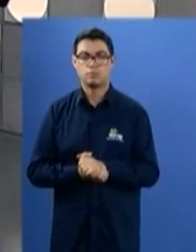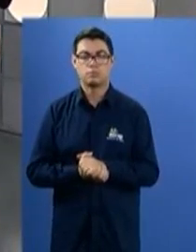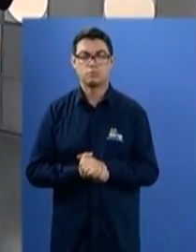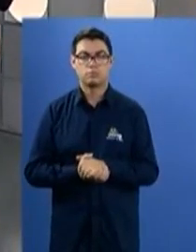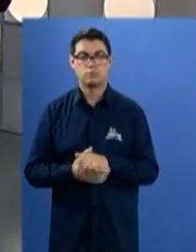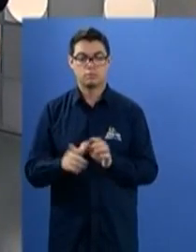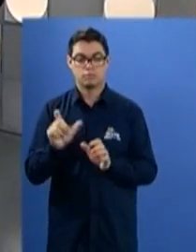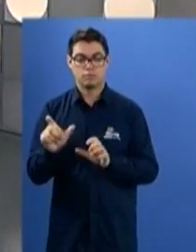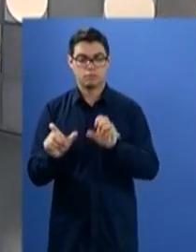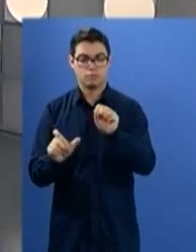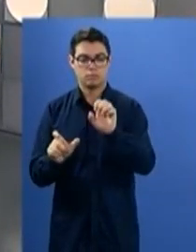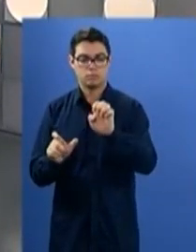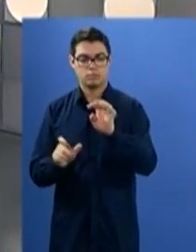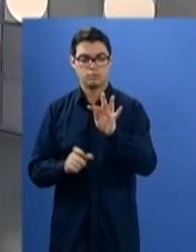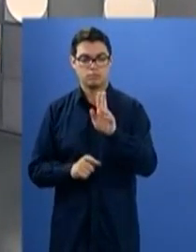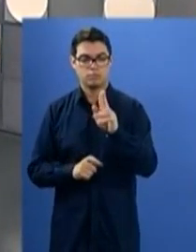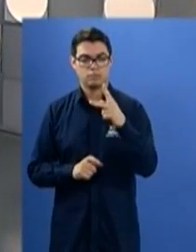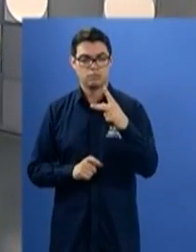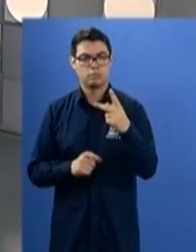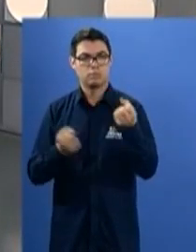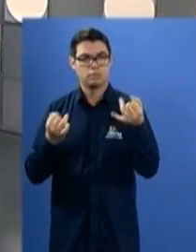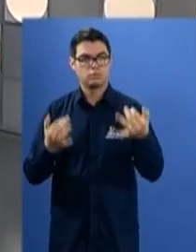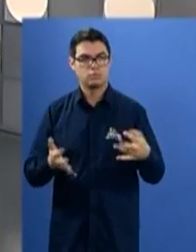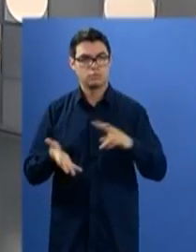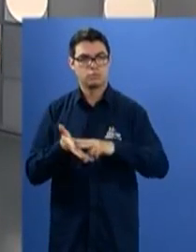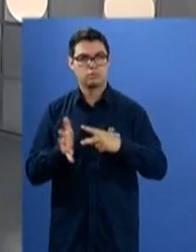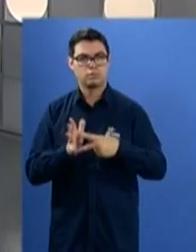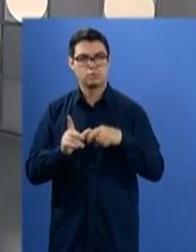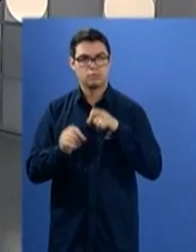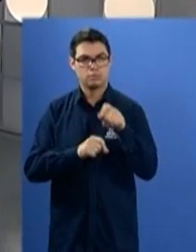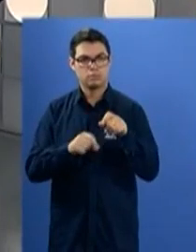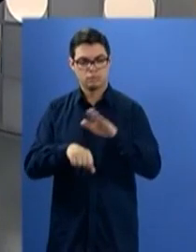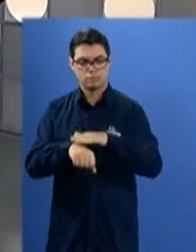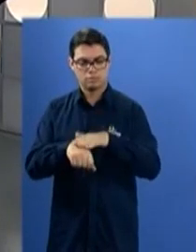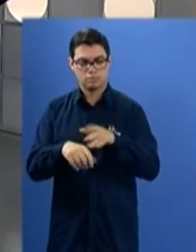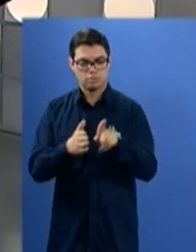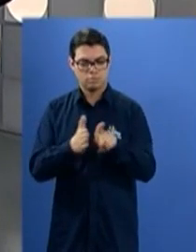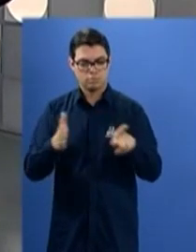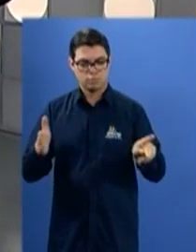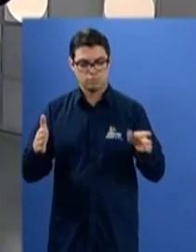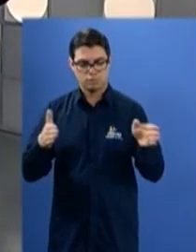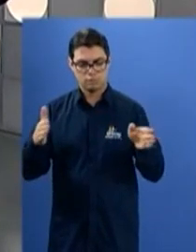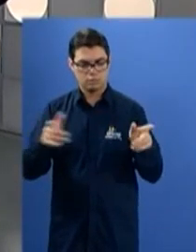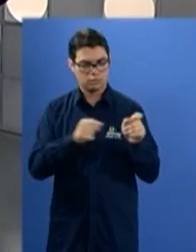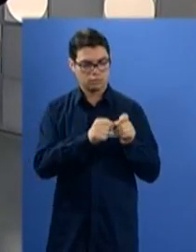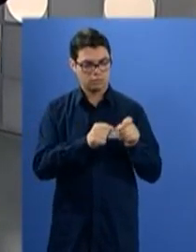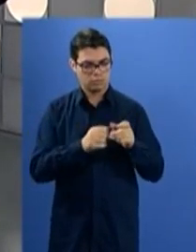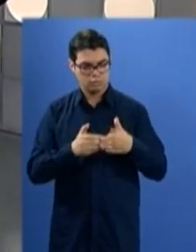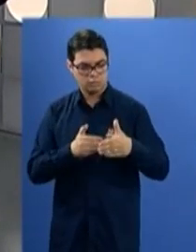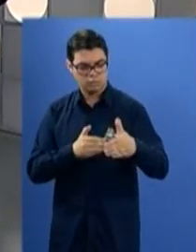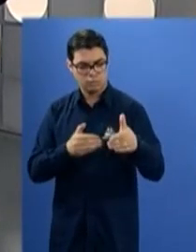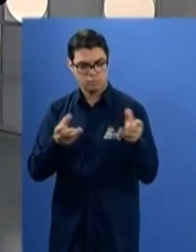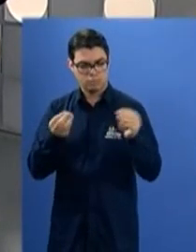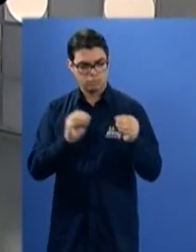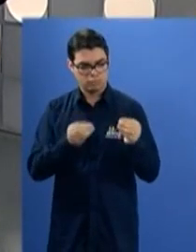O setup, então, ele vai preparar a sua máquina desde o momento que ela vai fazer